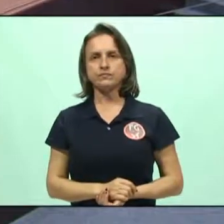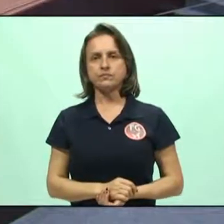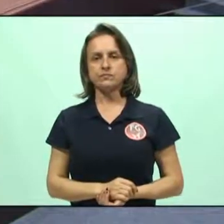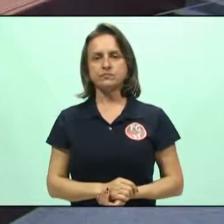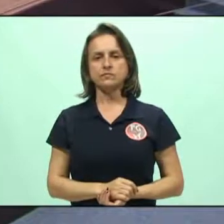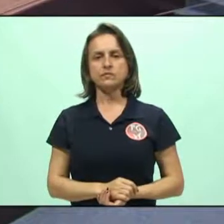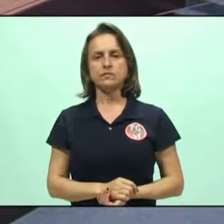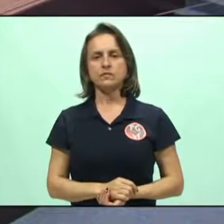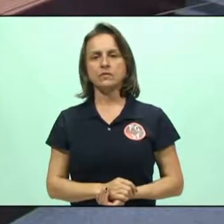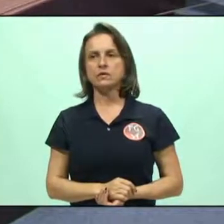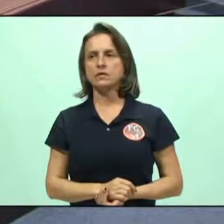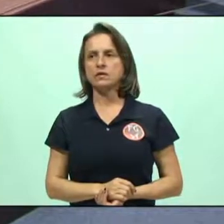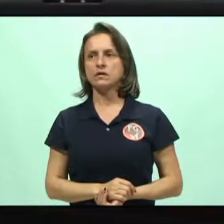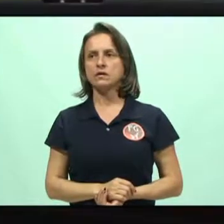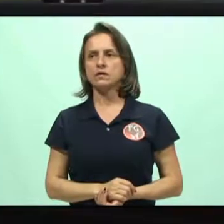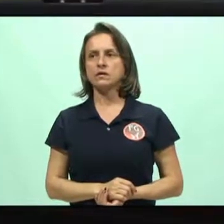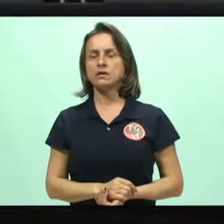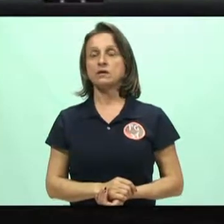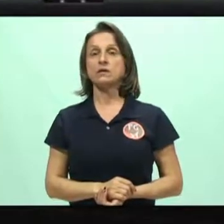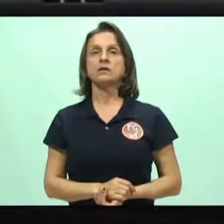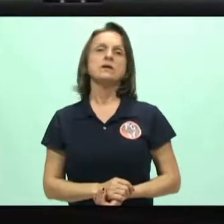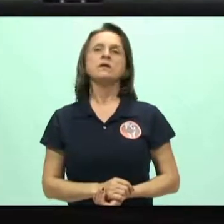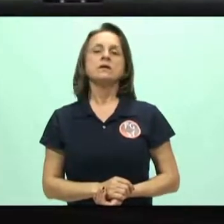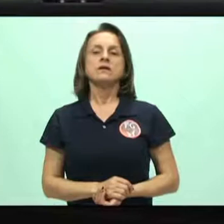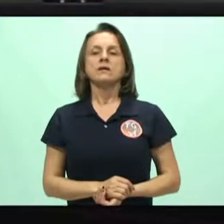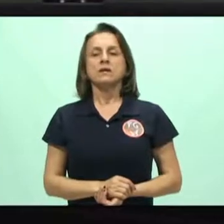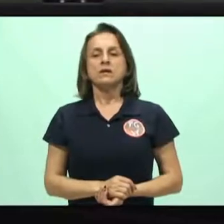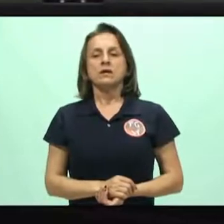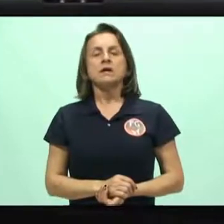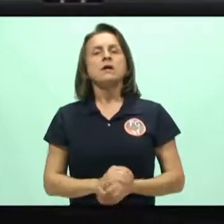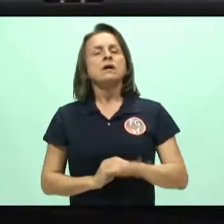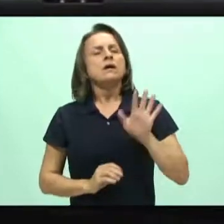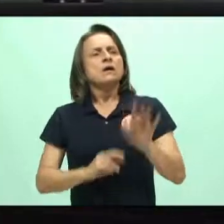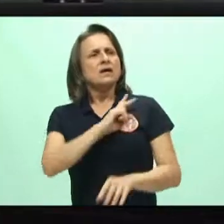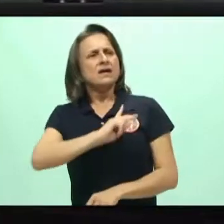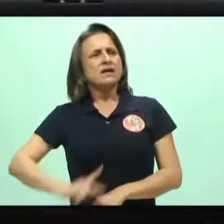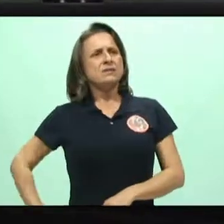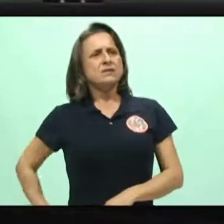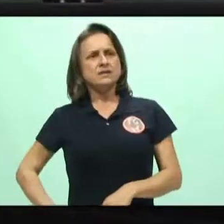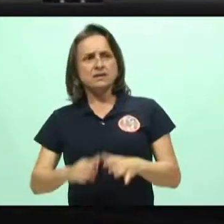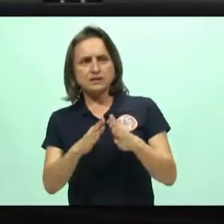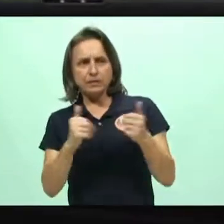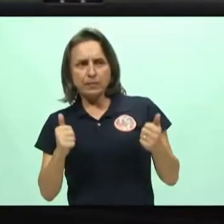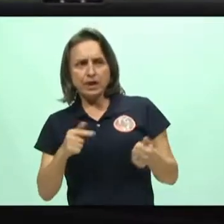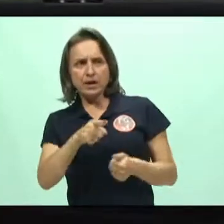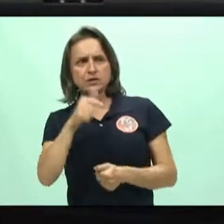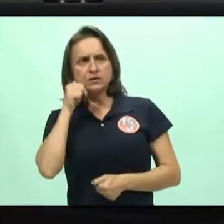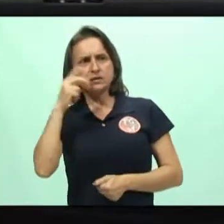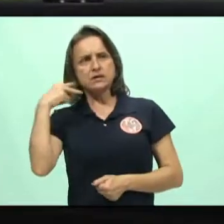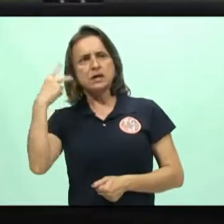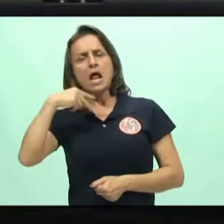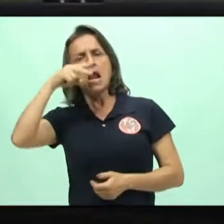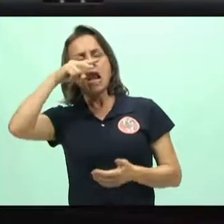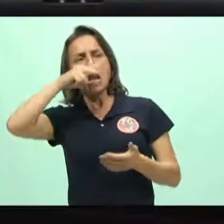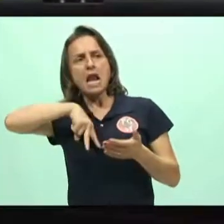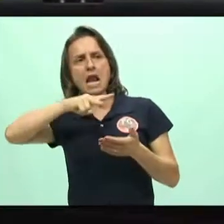a presidência solicita a senhora vereadora que faça a leitura da CEI 41/2019